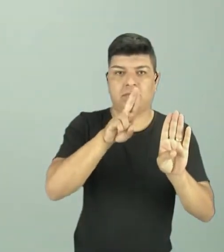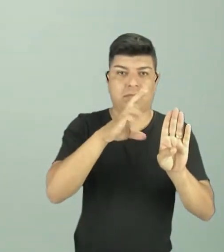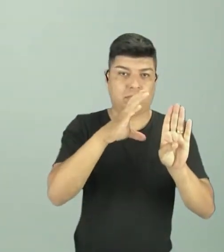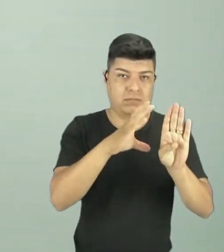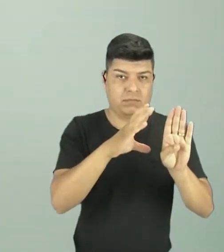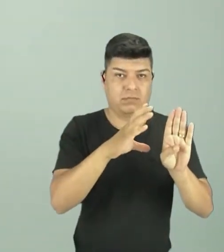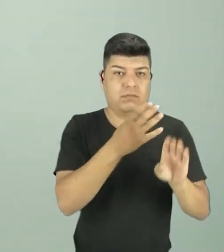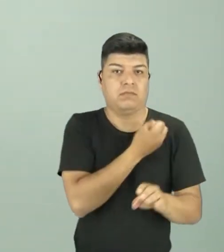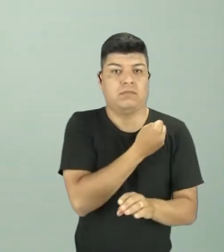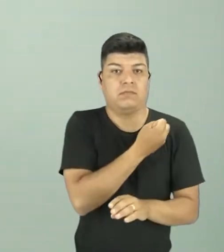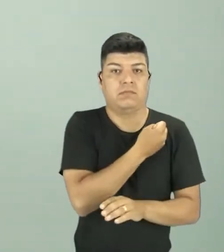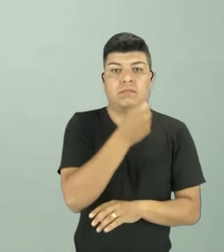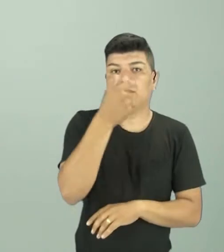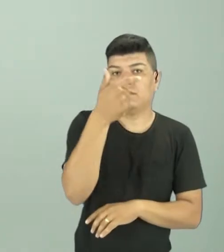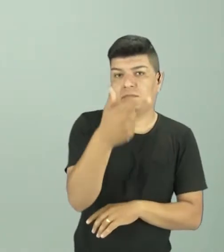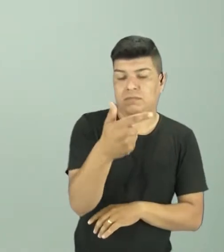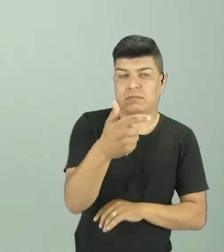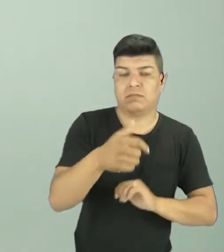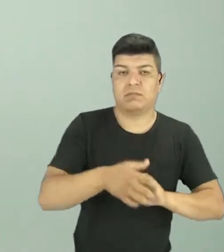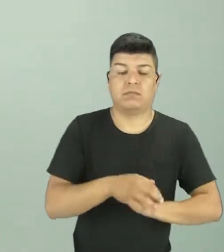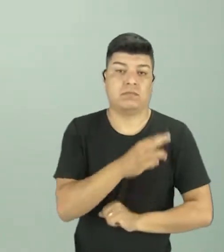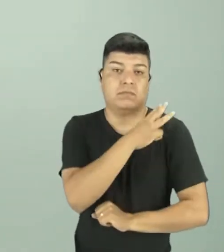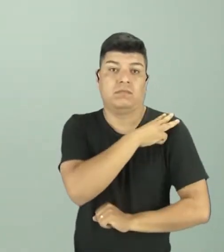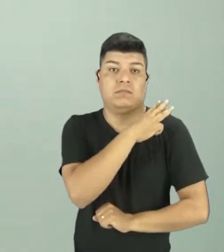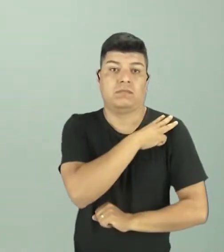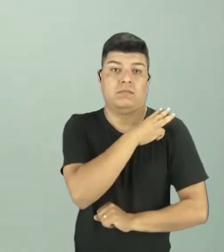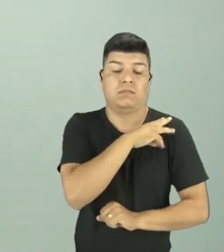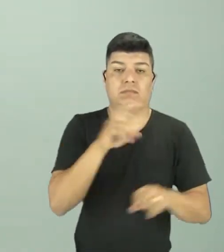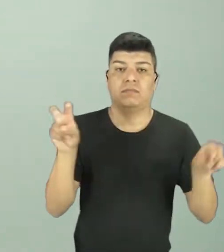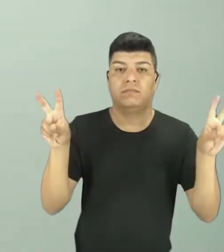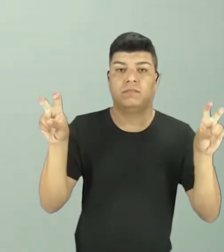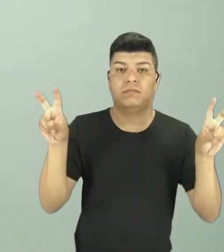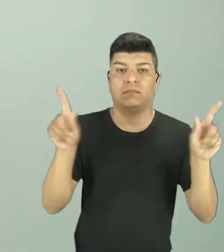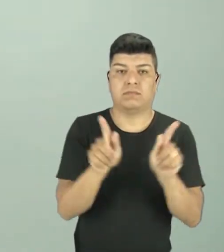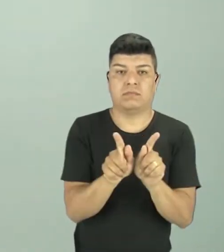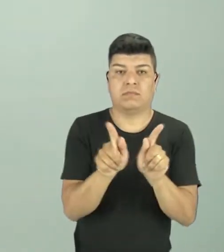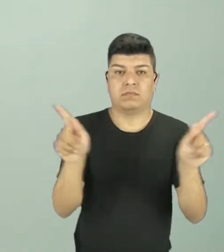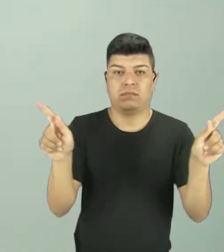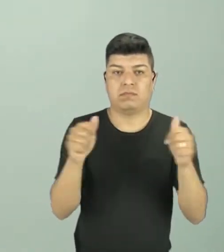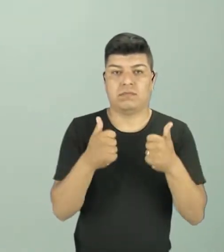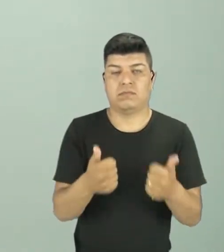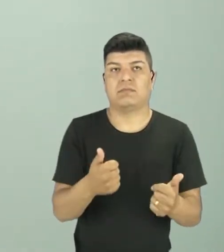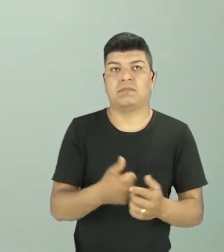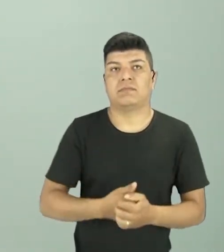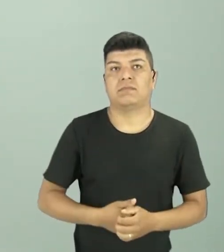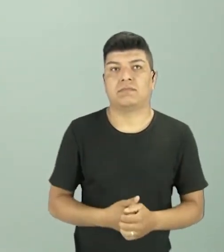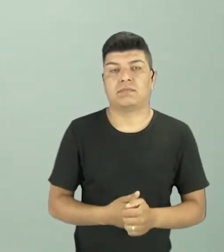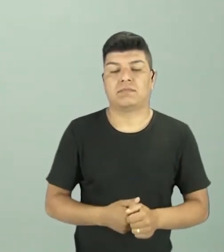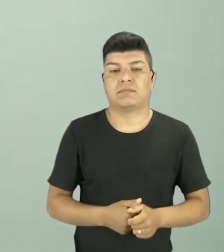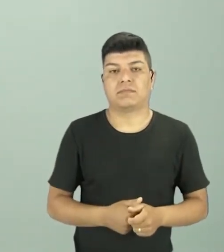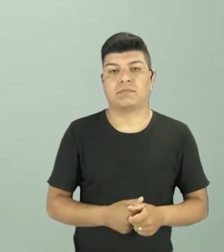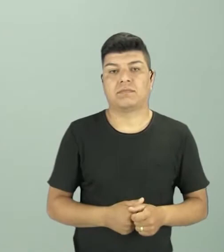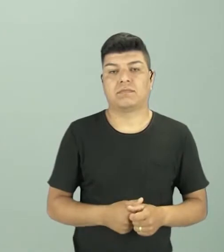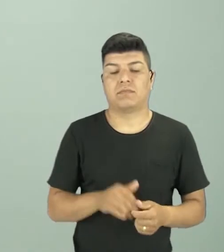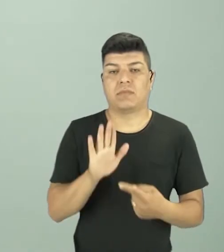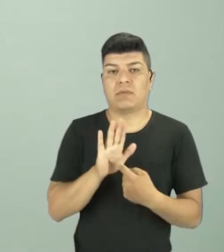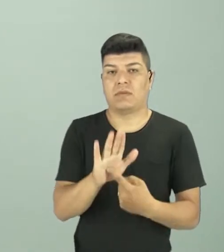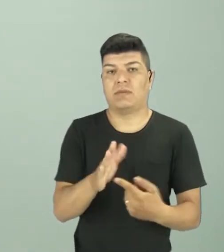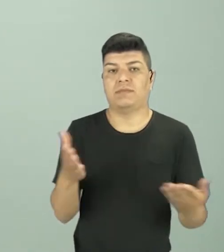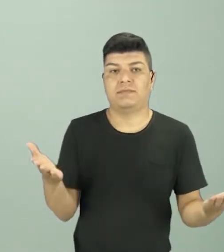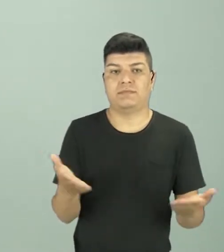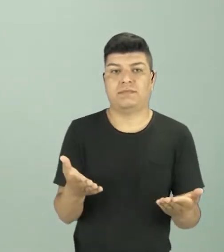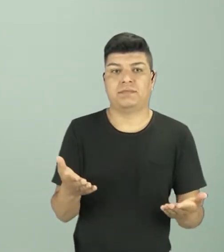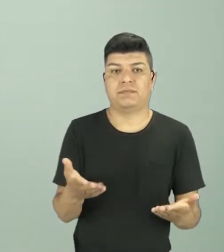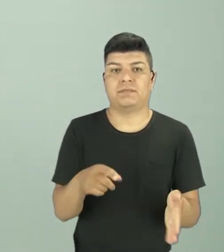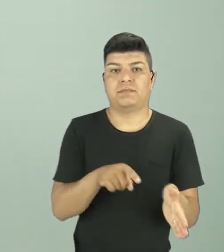número 2 da terceira série, que é exatamente sobre o tema das vanguardas, tá certo? E aí, gente, eu vou trazer para vocês